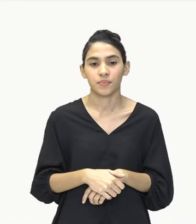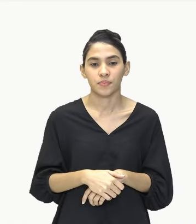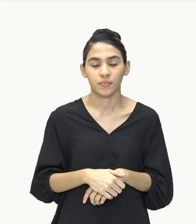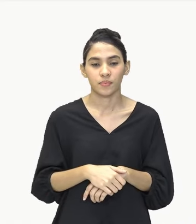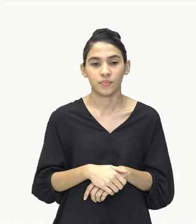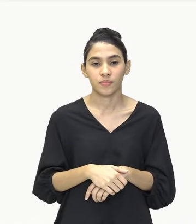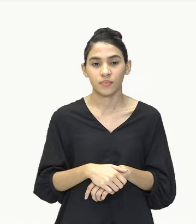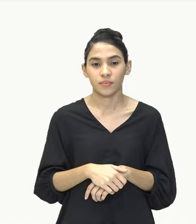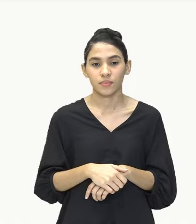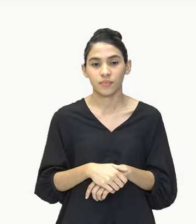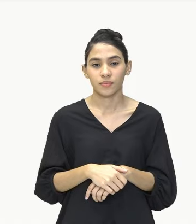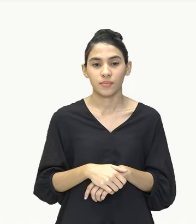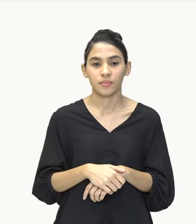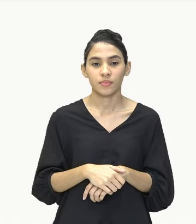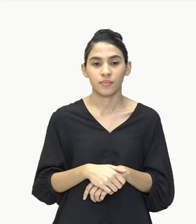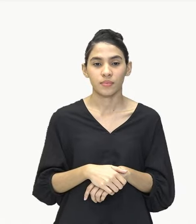você.